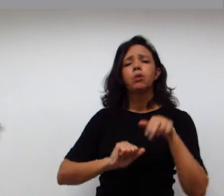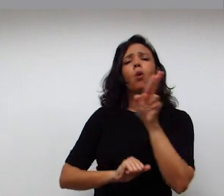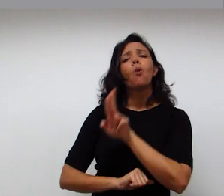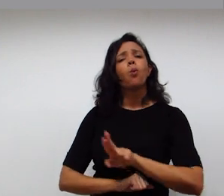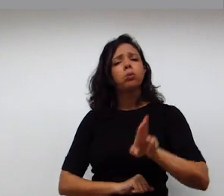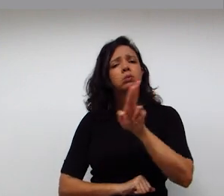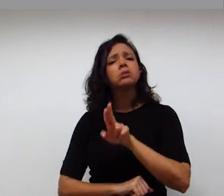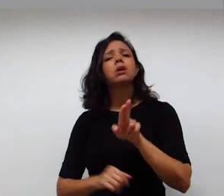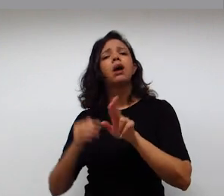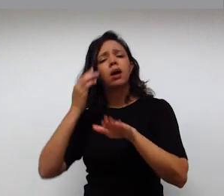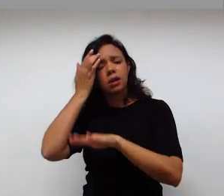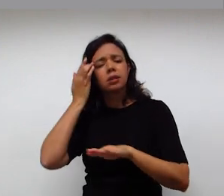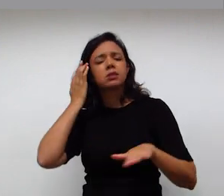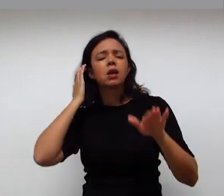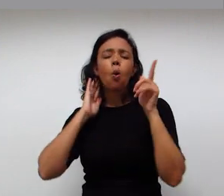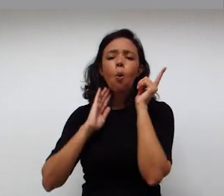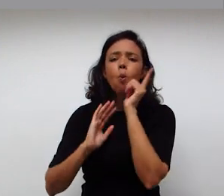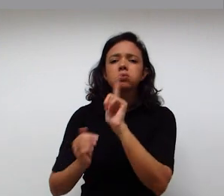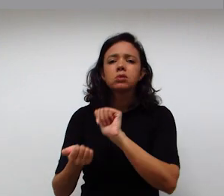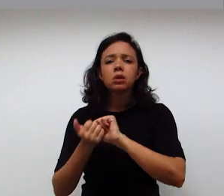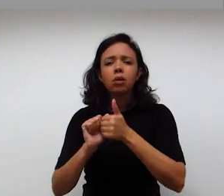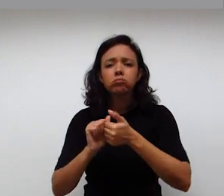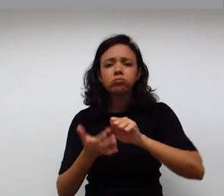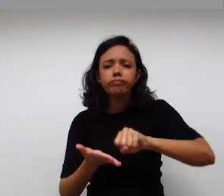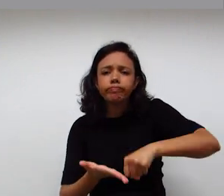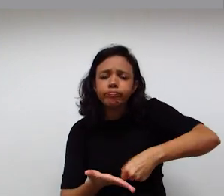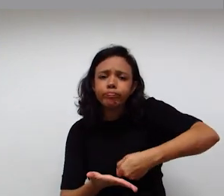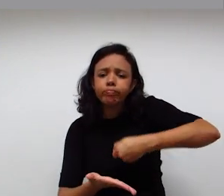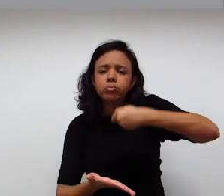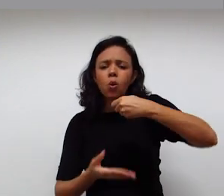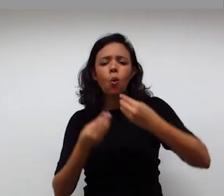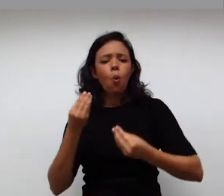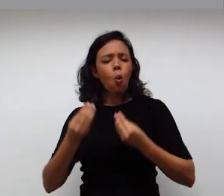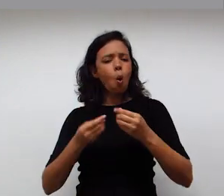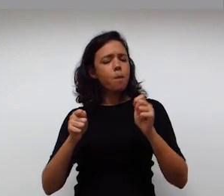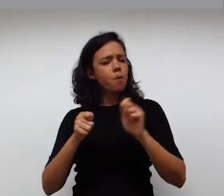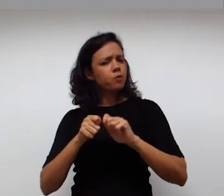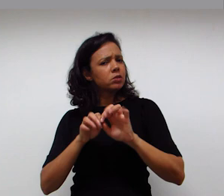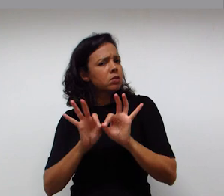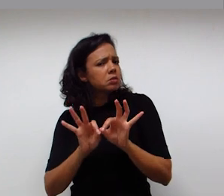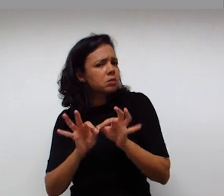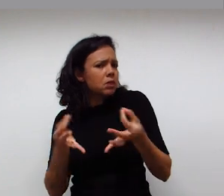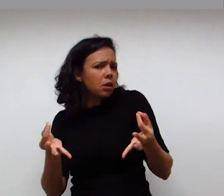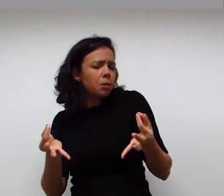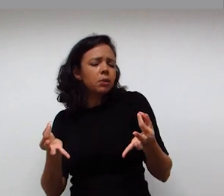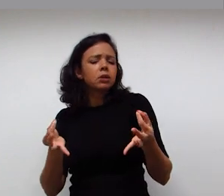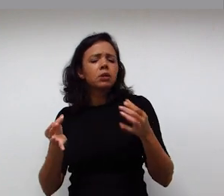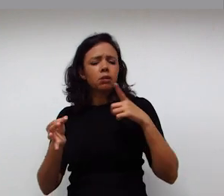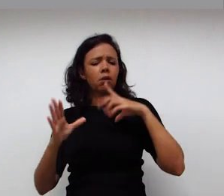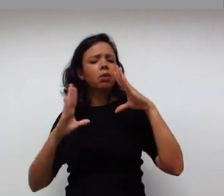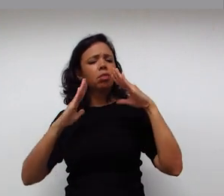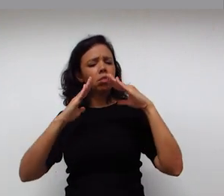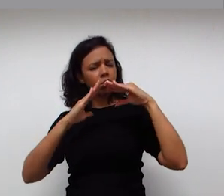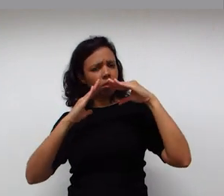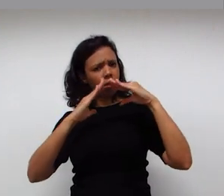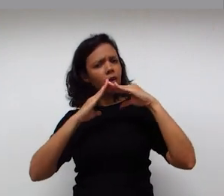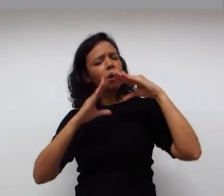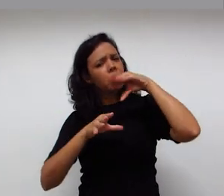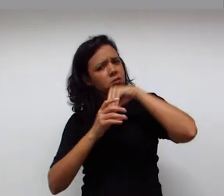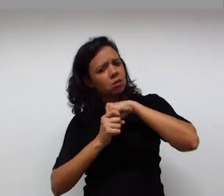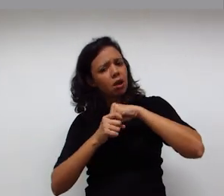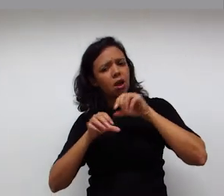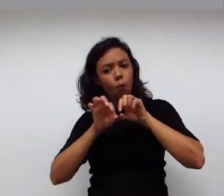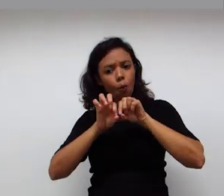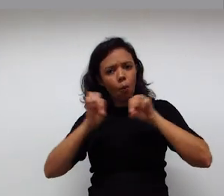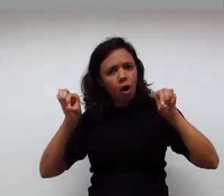segurar. Como é que a gente pode fazer isso? Coisas simples que a gente pode ter em casa. Por exemplo, um cano, né, um pedaço de